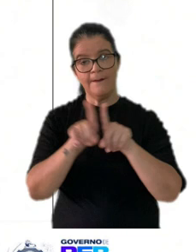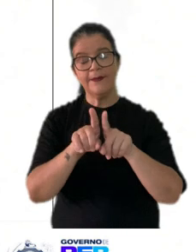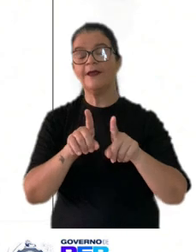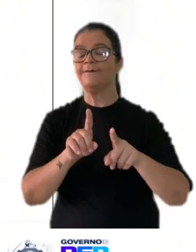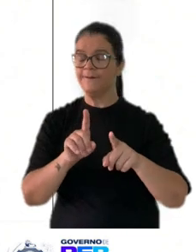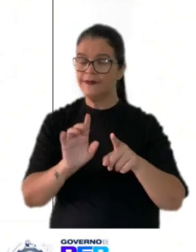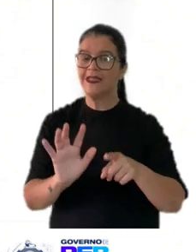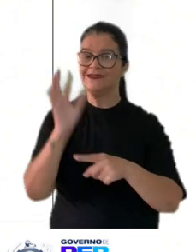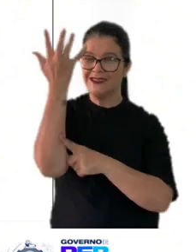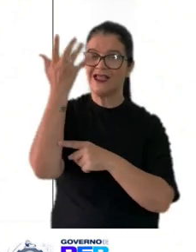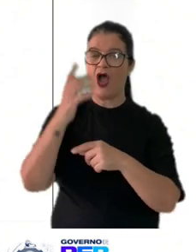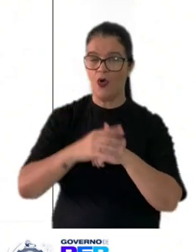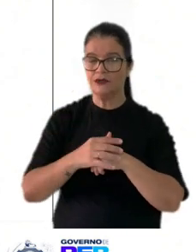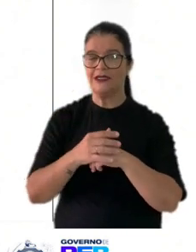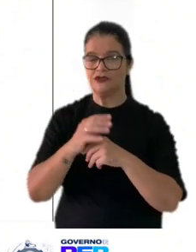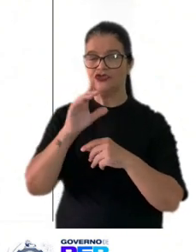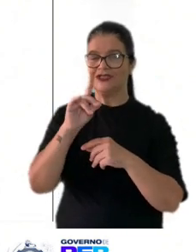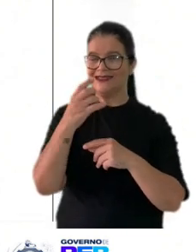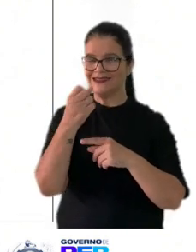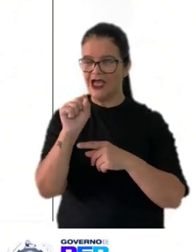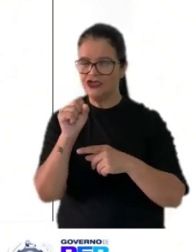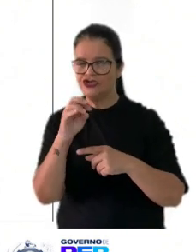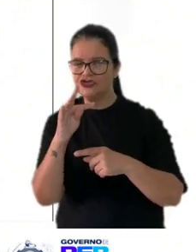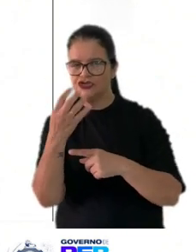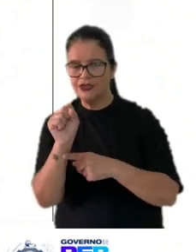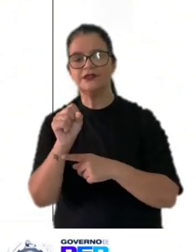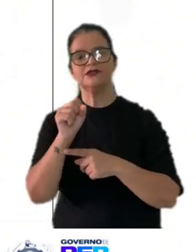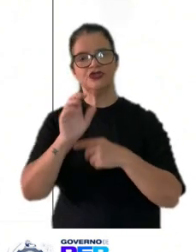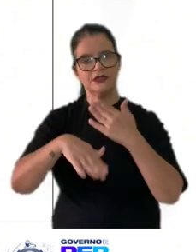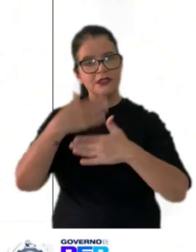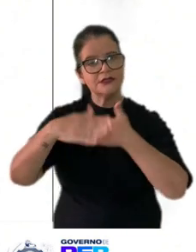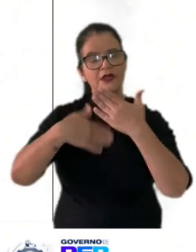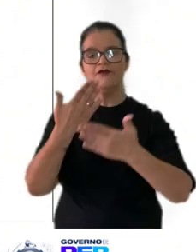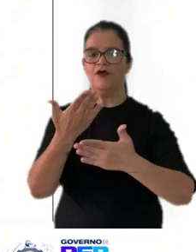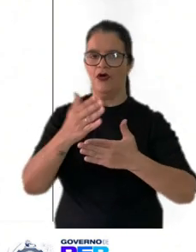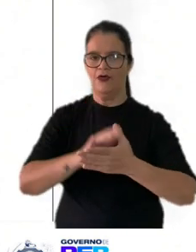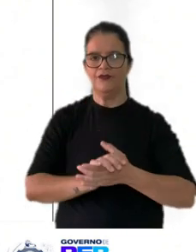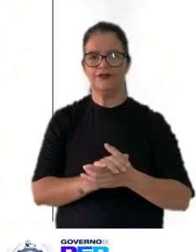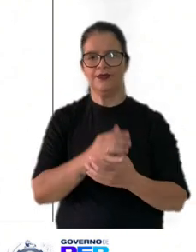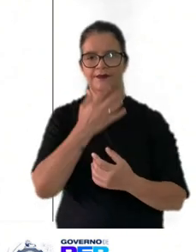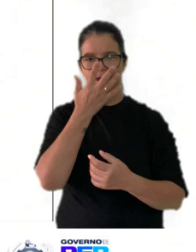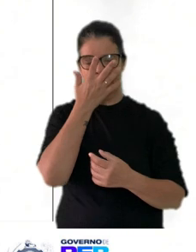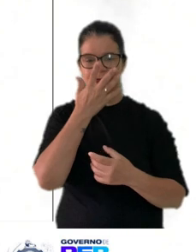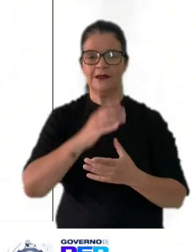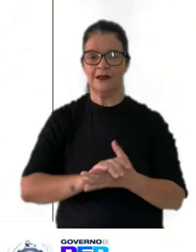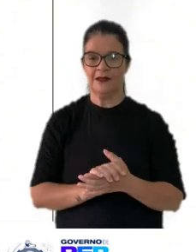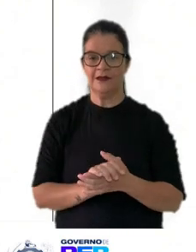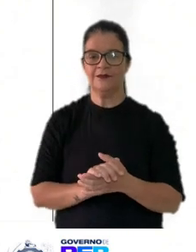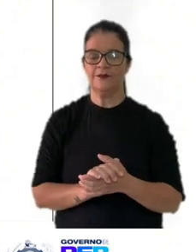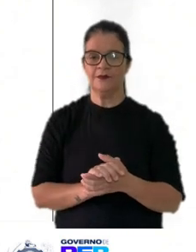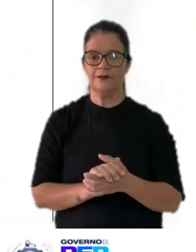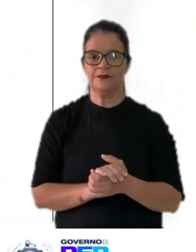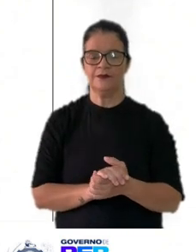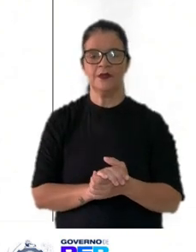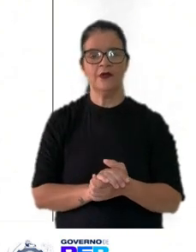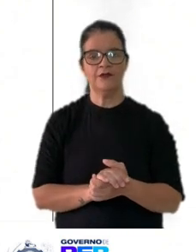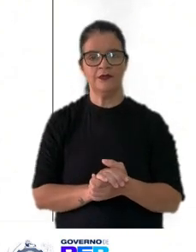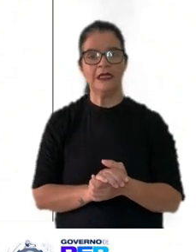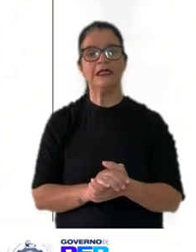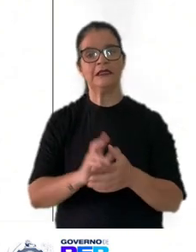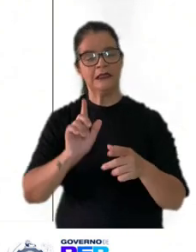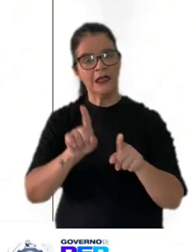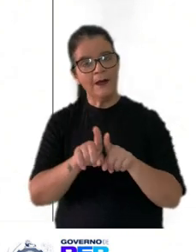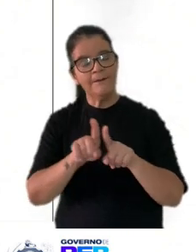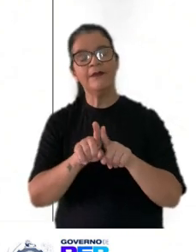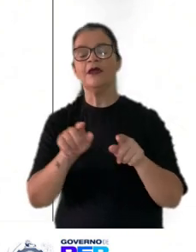desenvolvem ou develop post-traumatic stress disorder então eles provocam